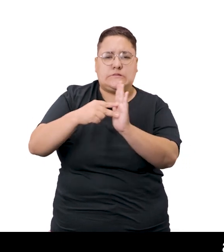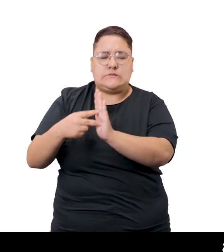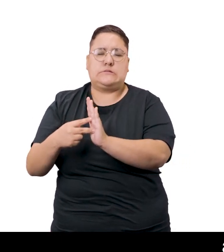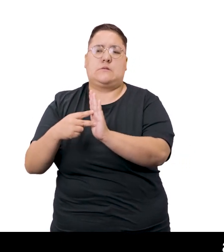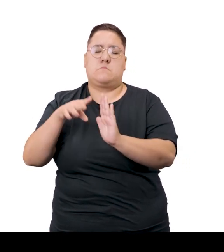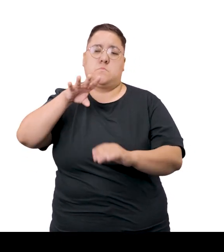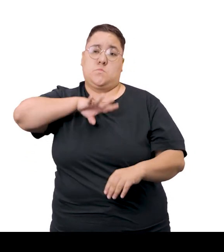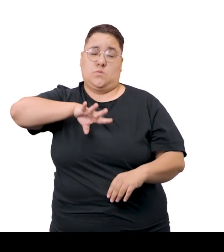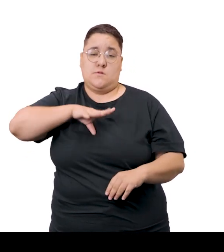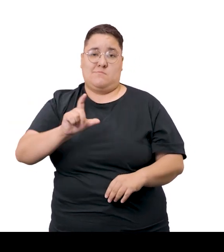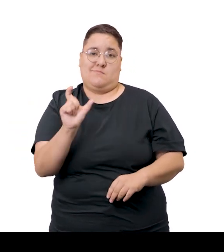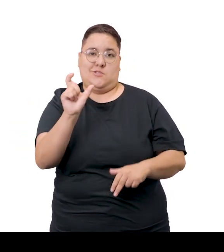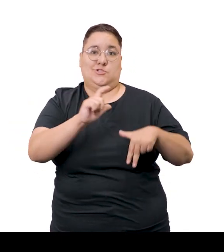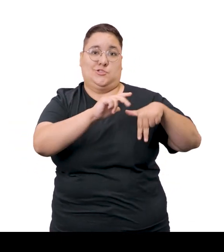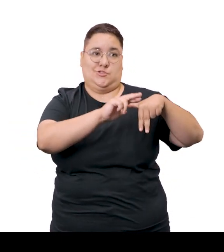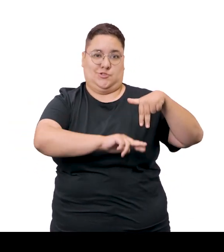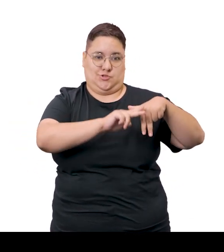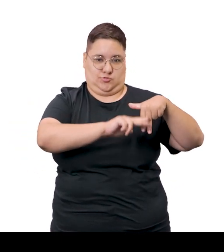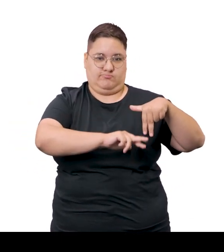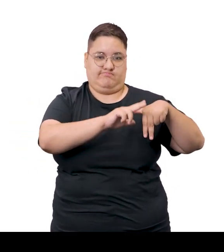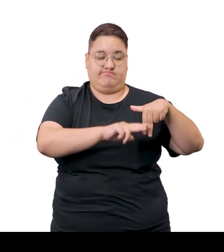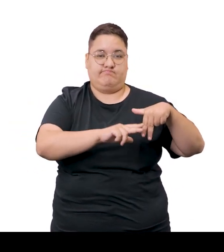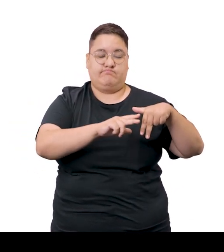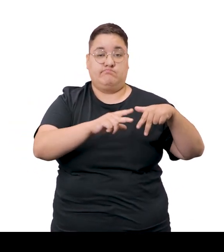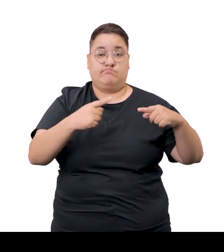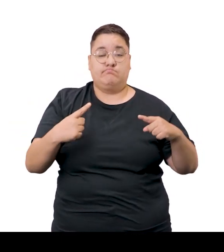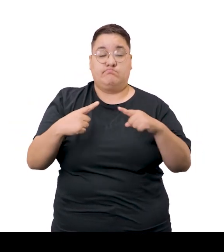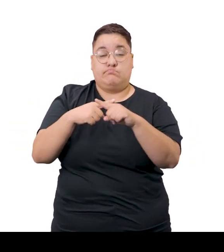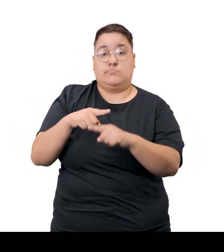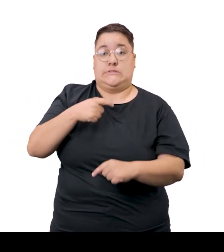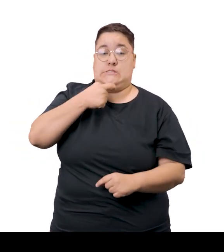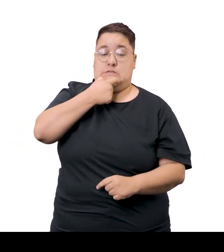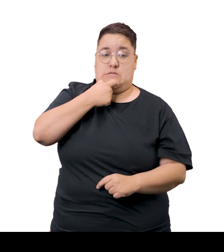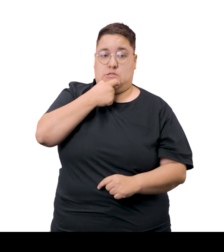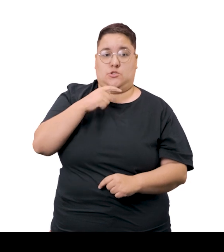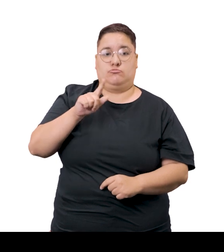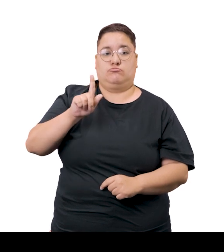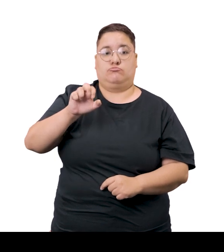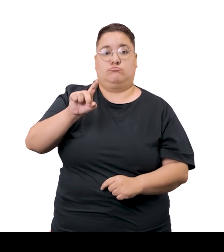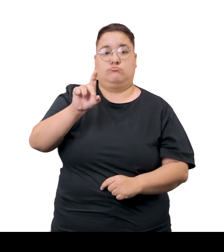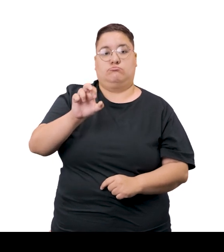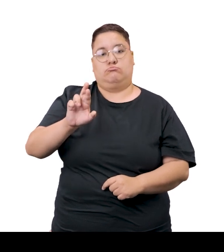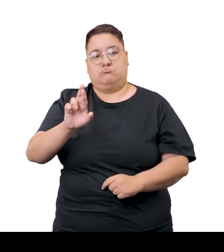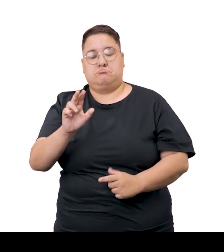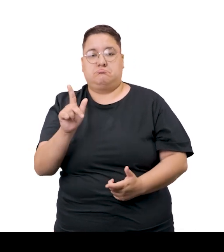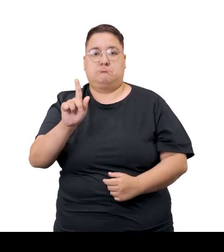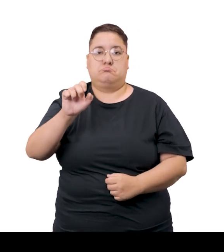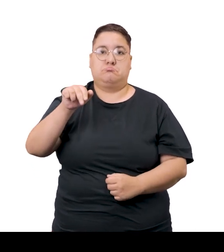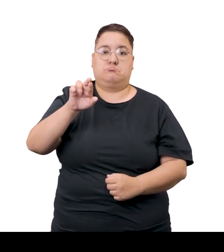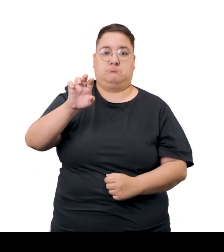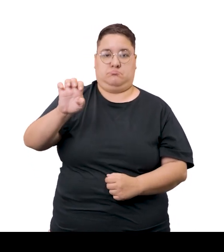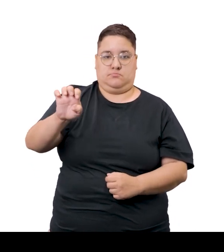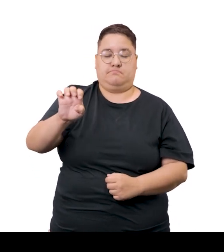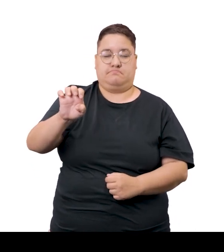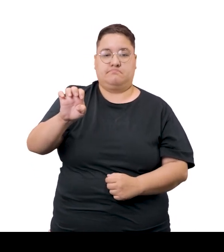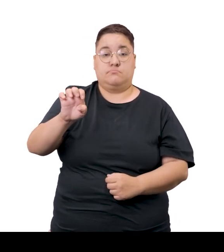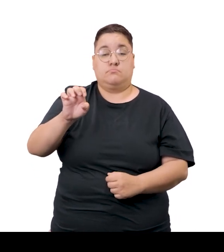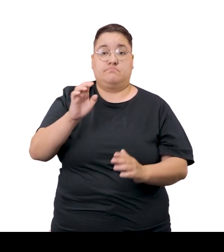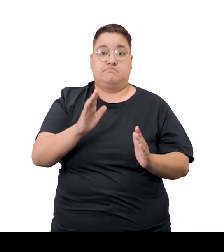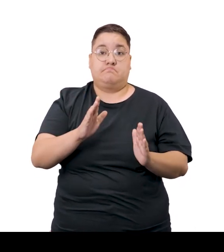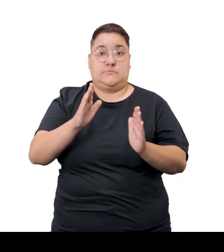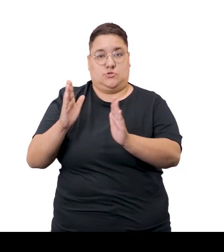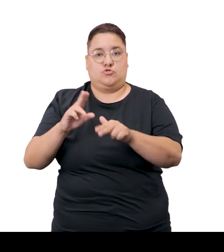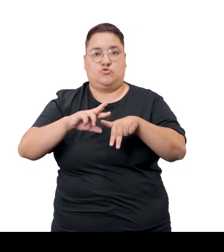palavra gênero, em oposição ao inglês gender, genre. Por um lado, o gênero, genre